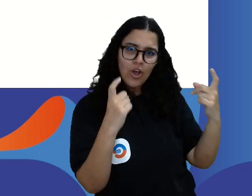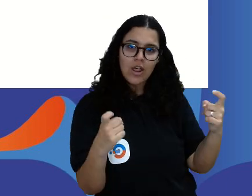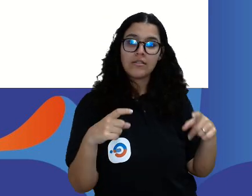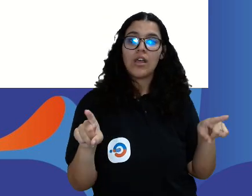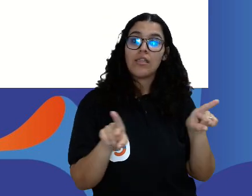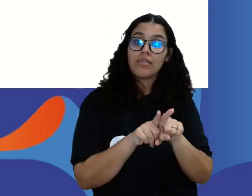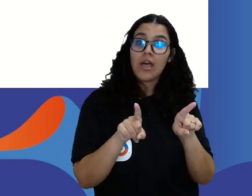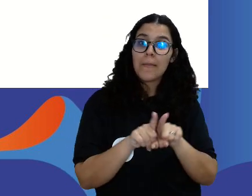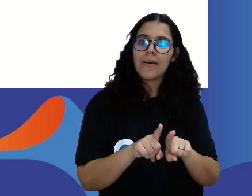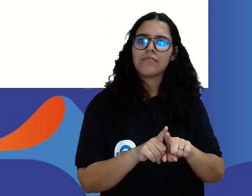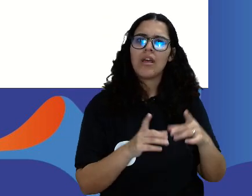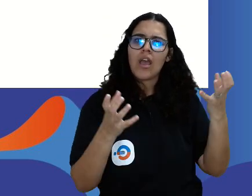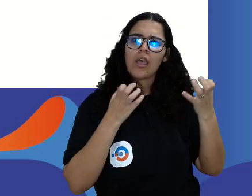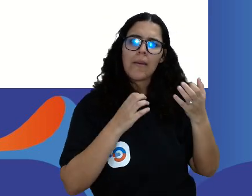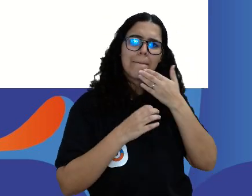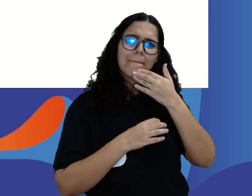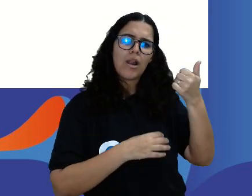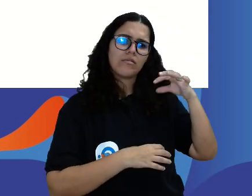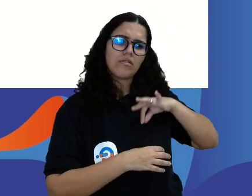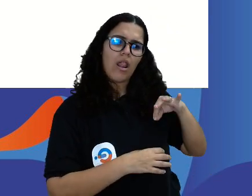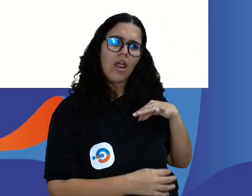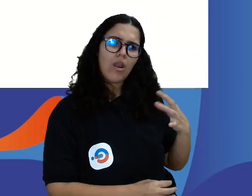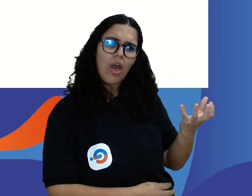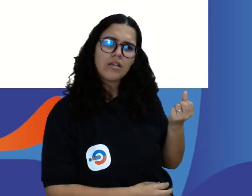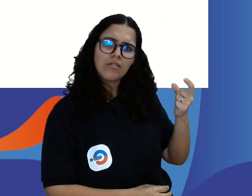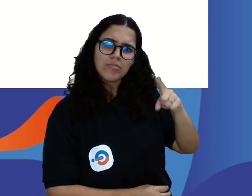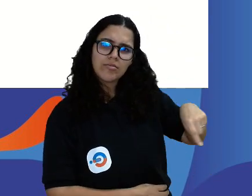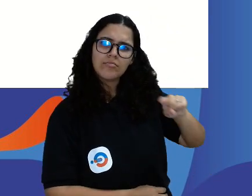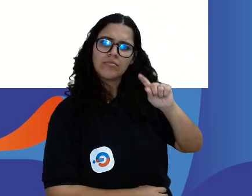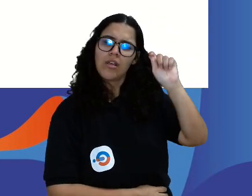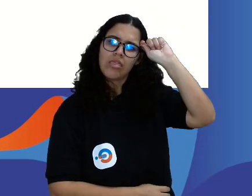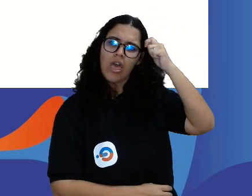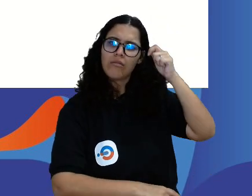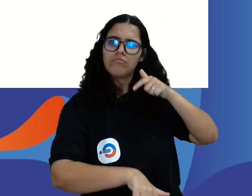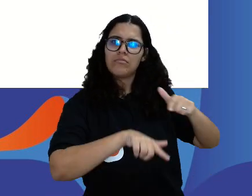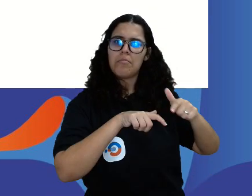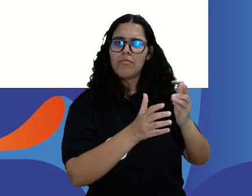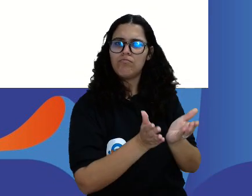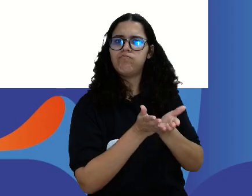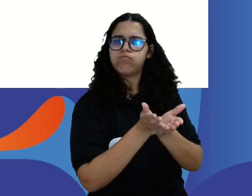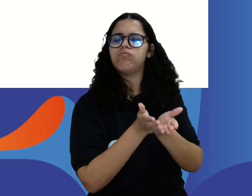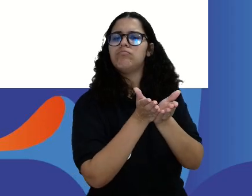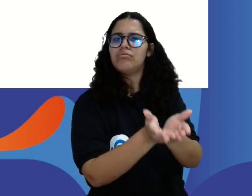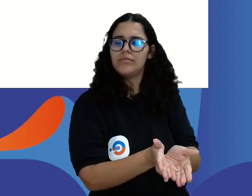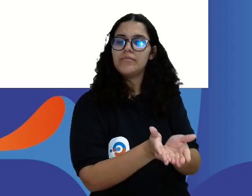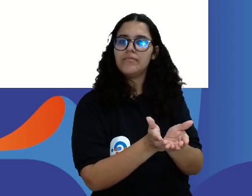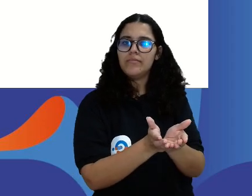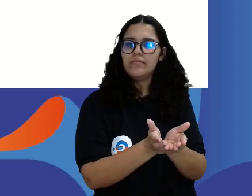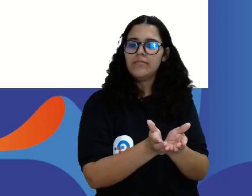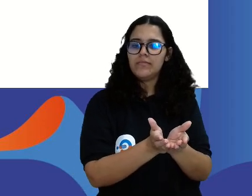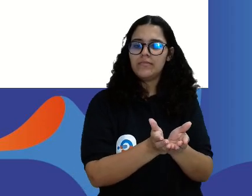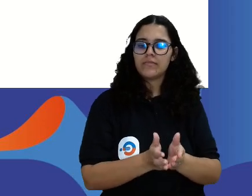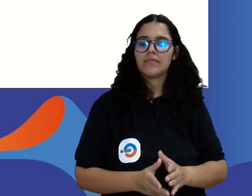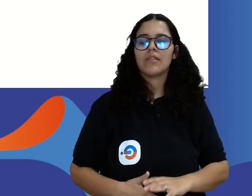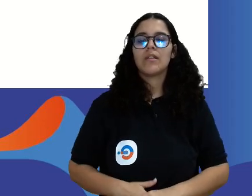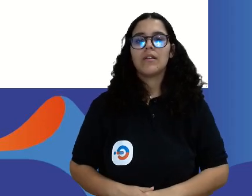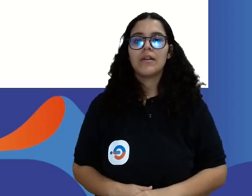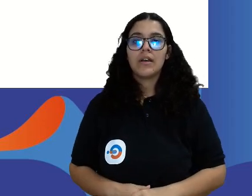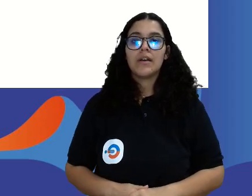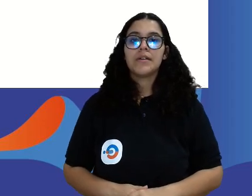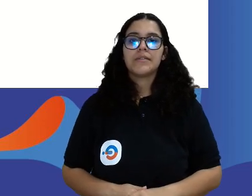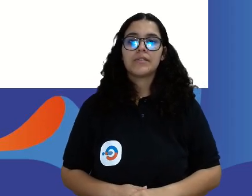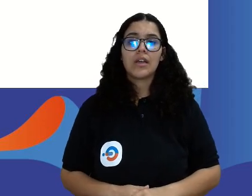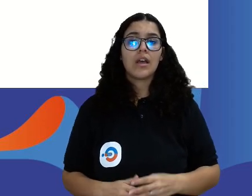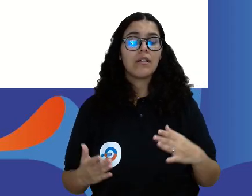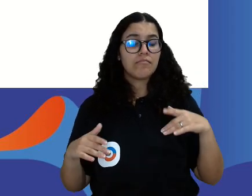também melhores salários, né, para os negros que trabalhavam na Marinha. Então, ele termina, a partir de